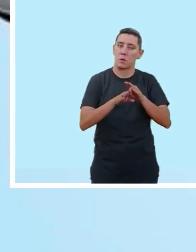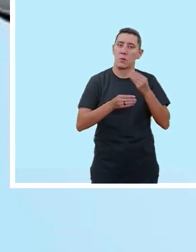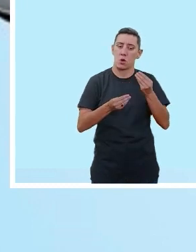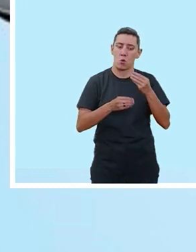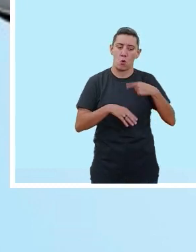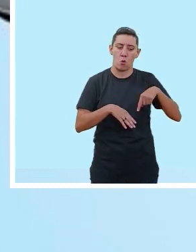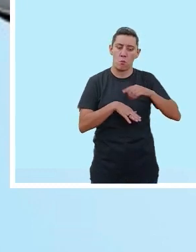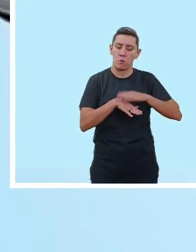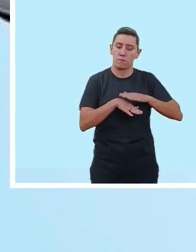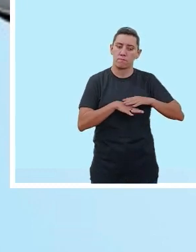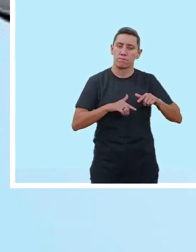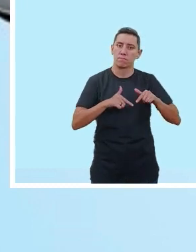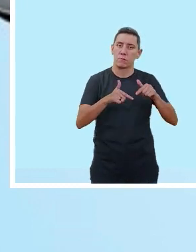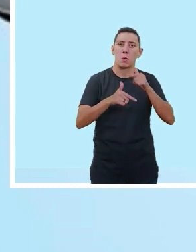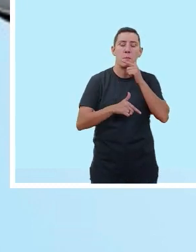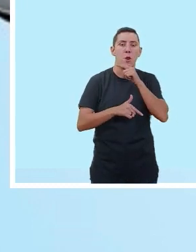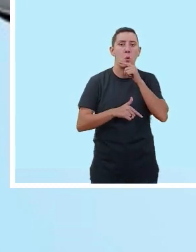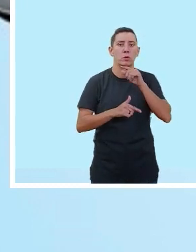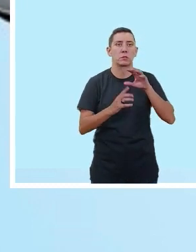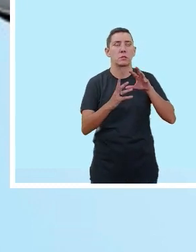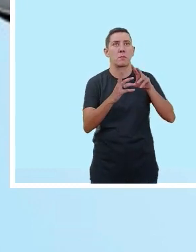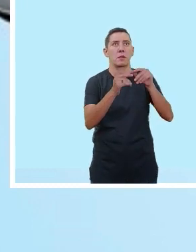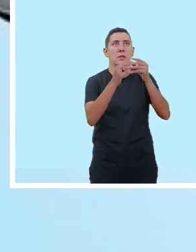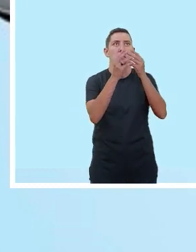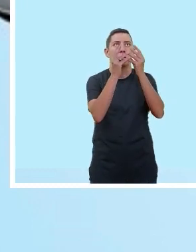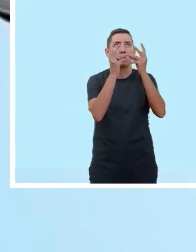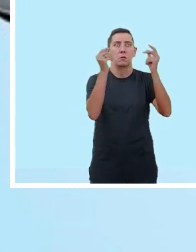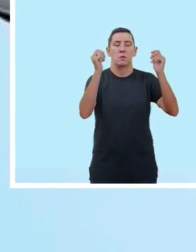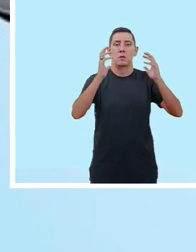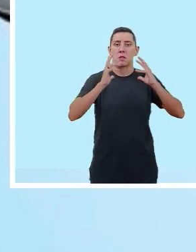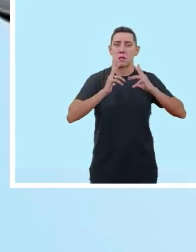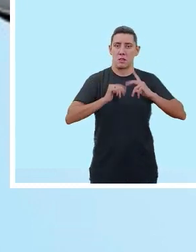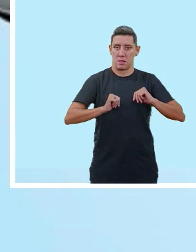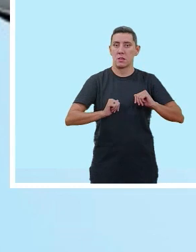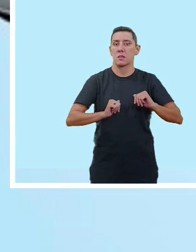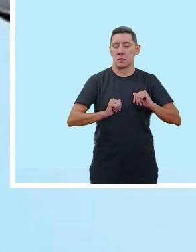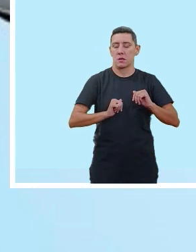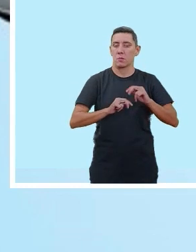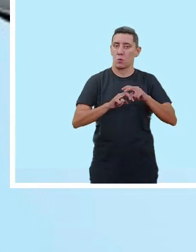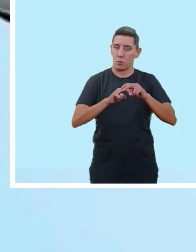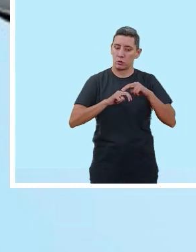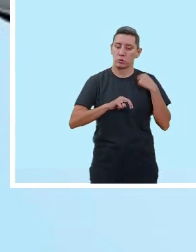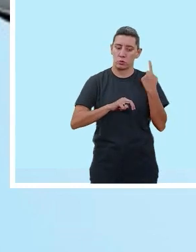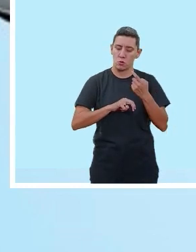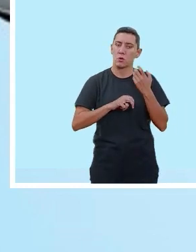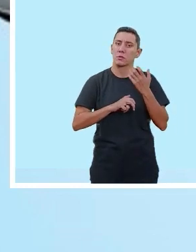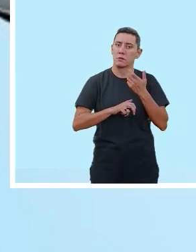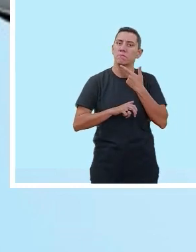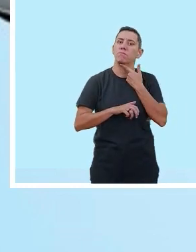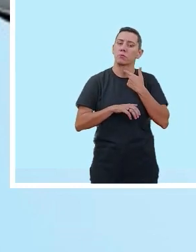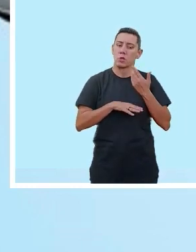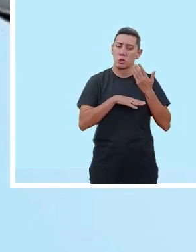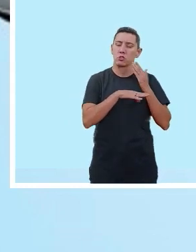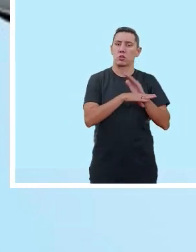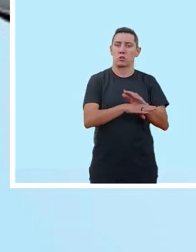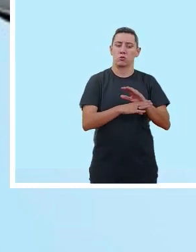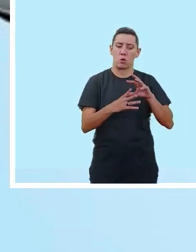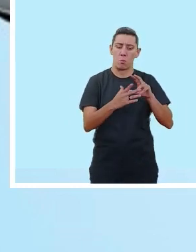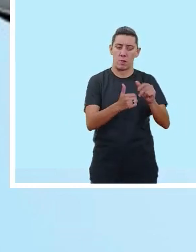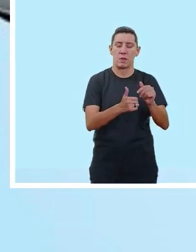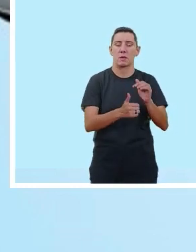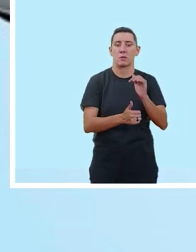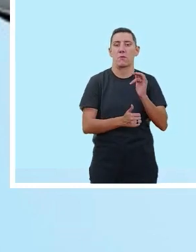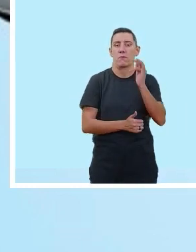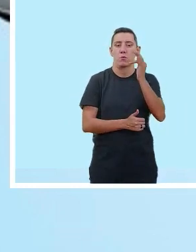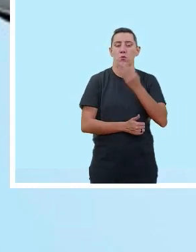carbono e nós estamos empenhados realmente de auxiliar na revolução energética de forma sustentável,